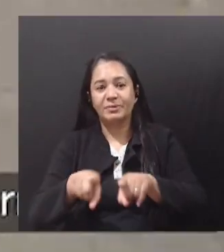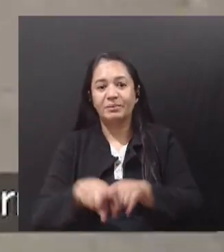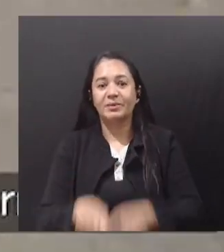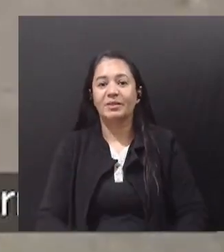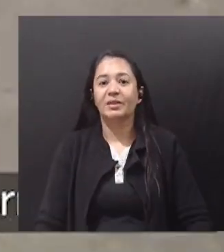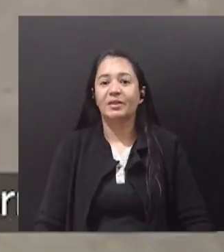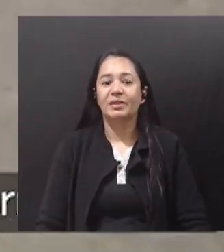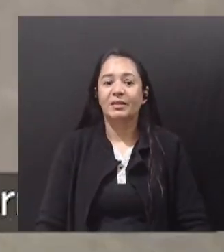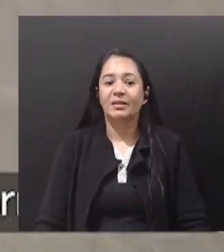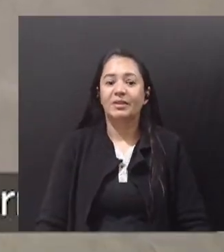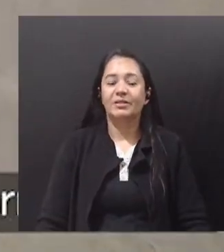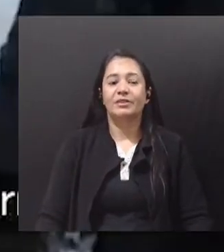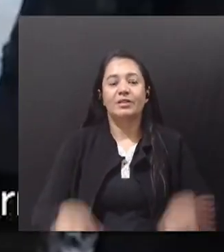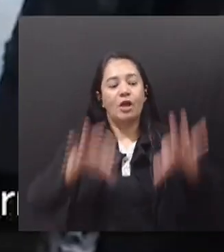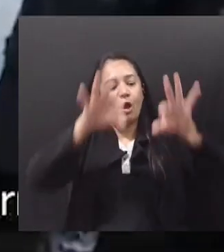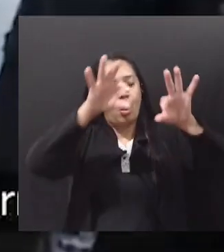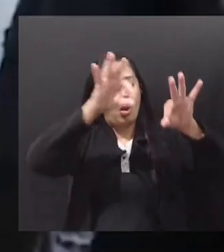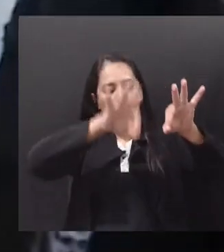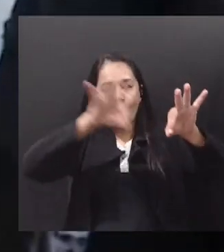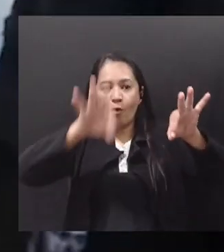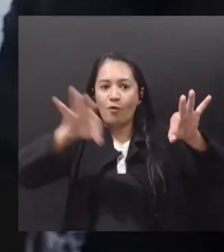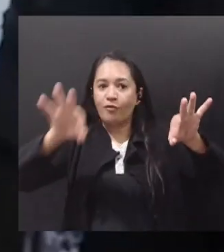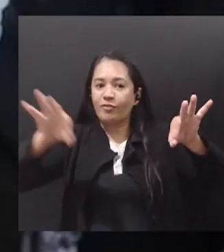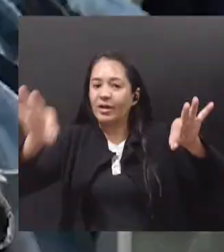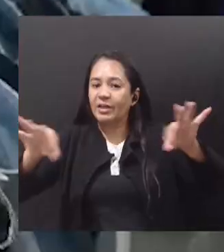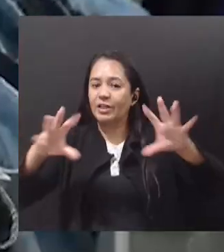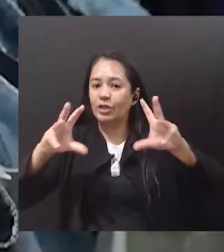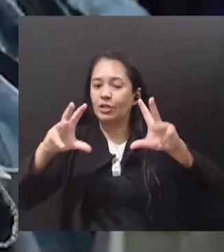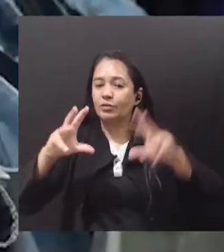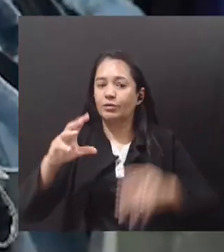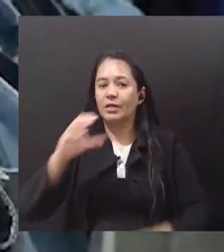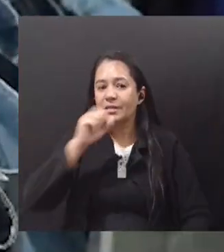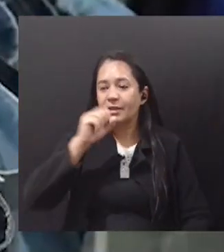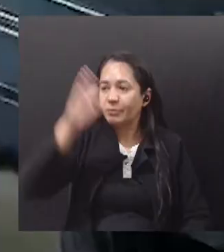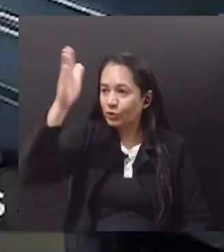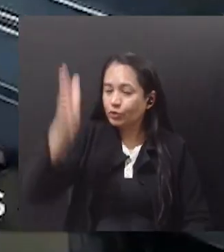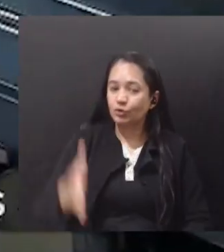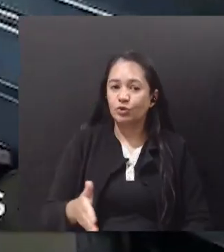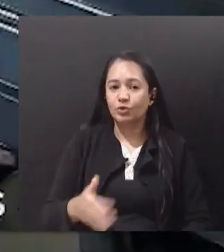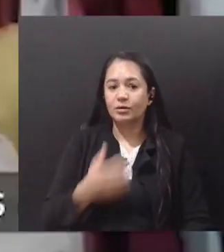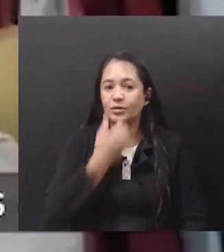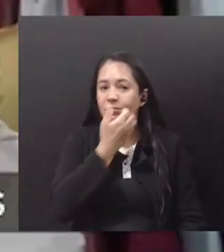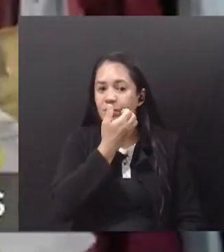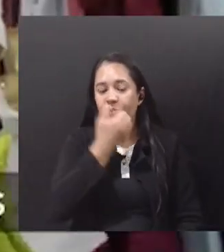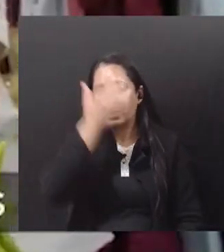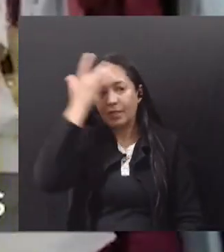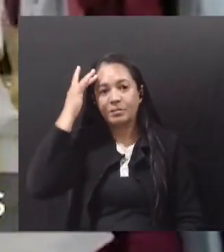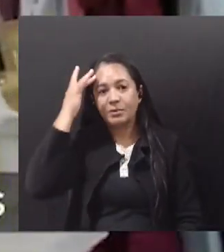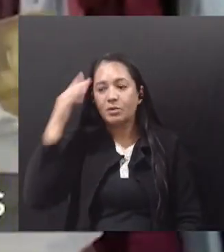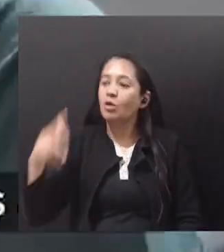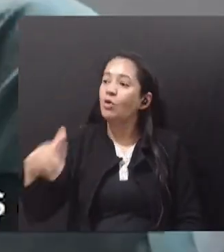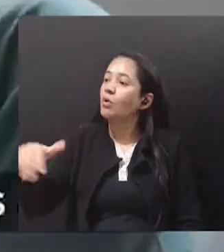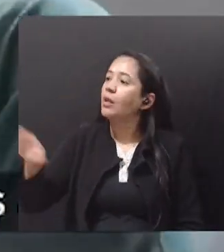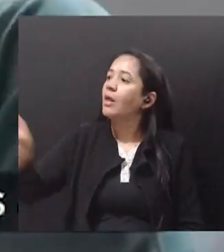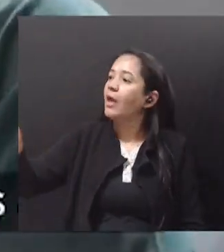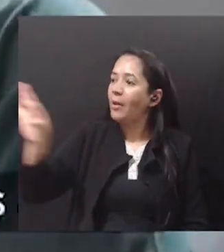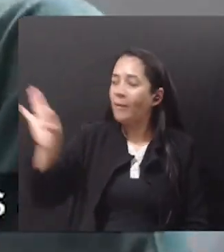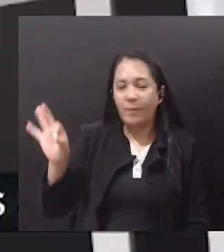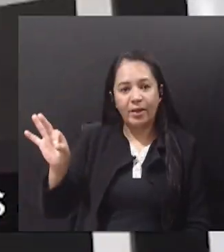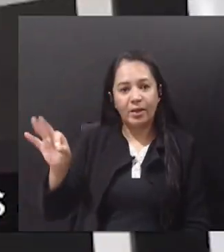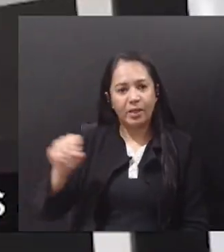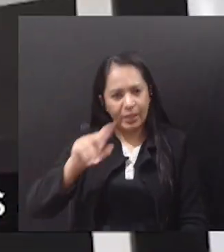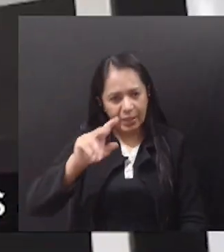varal fraterno é todo sábado e ele fica à disposição para as pessoas passarem e pegarem as suas peças, é